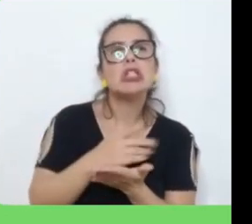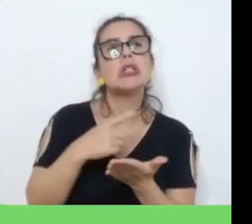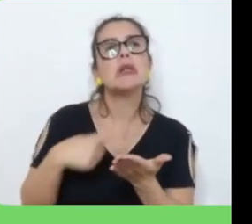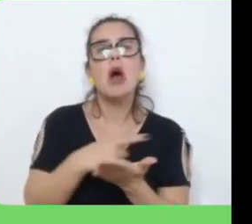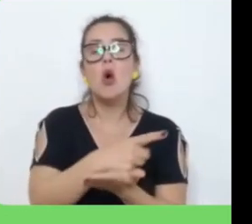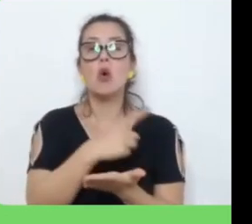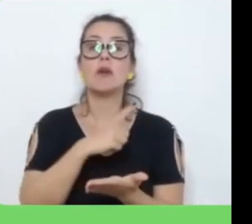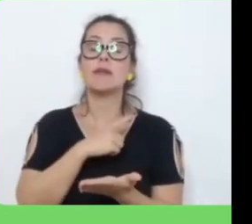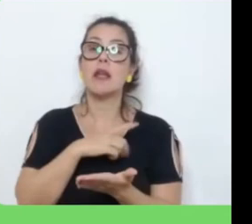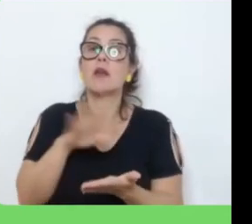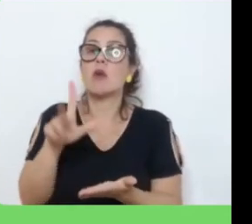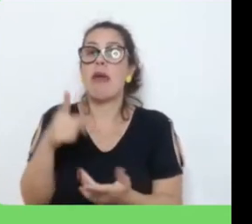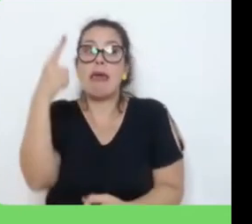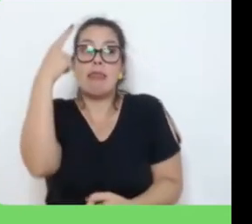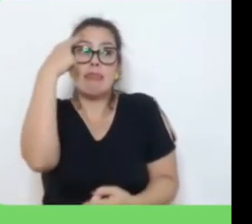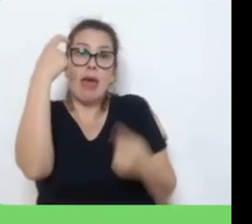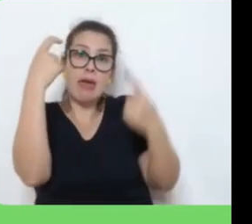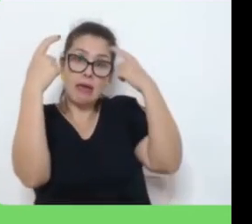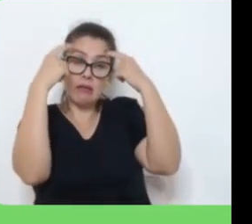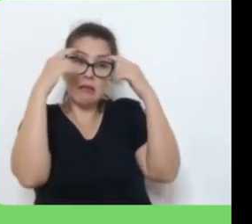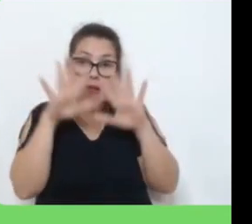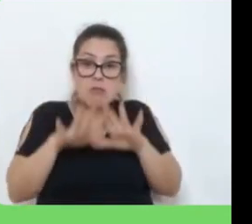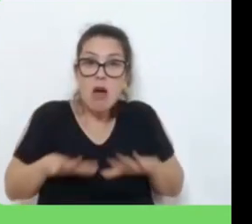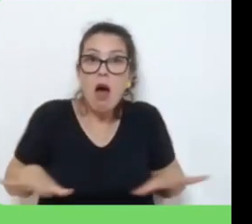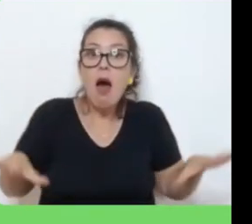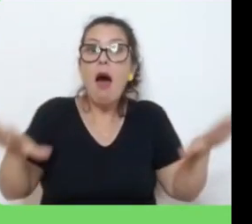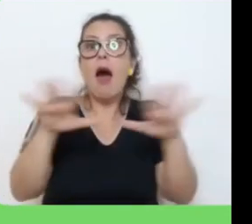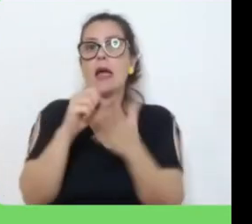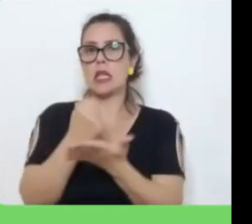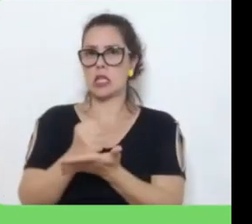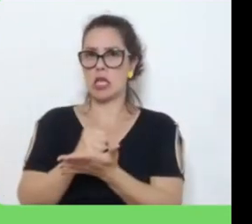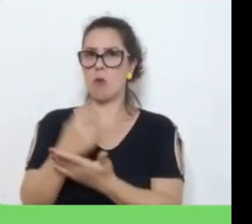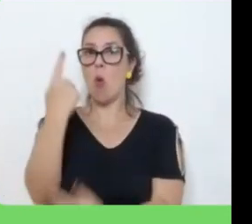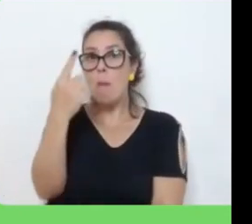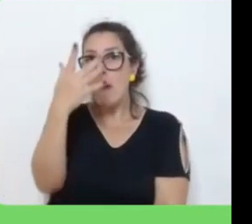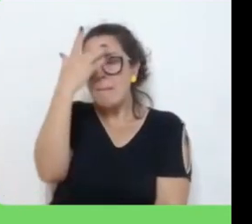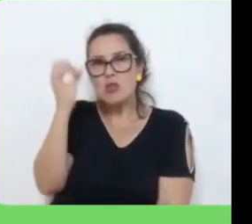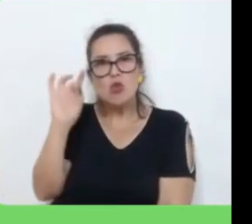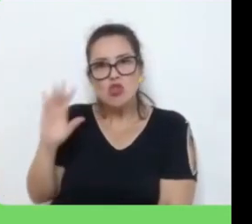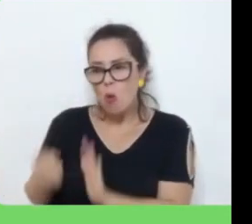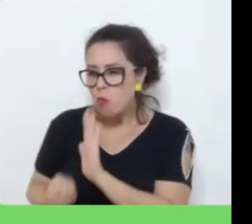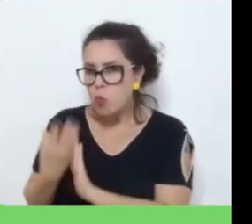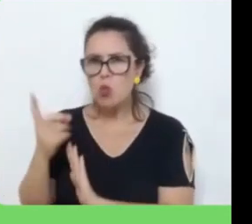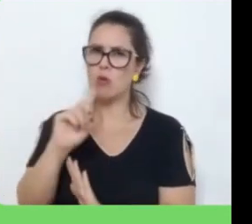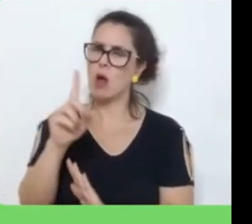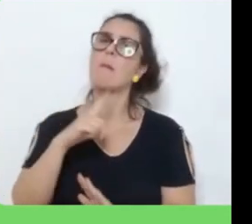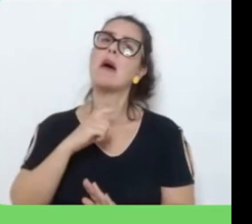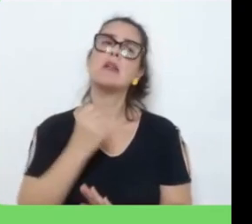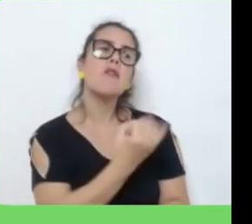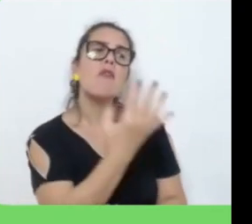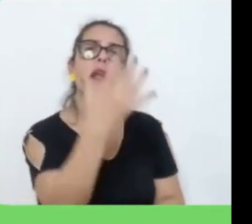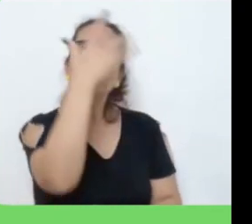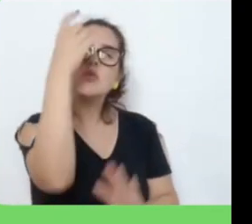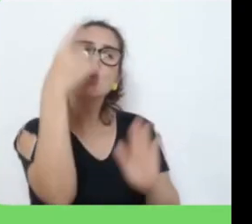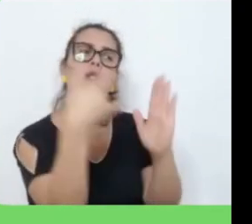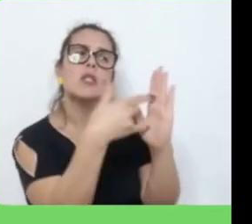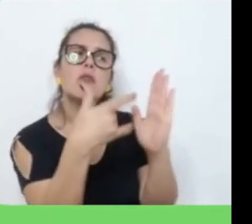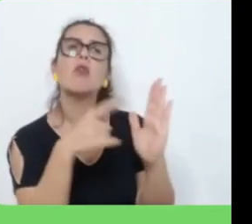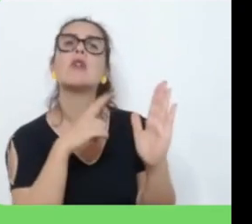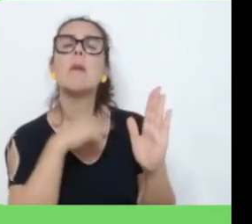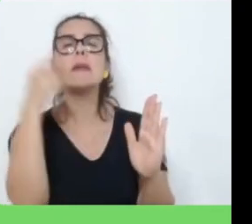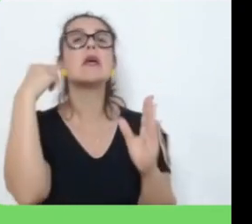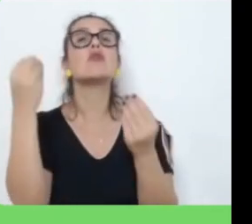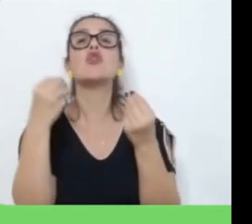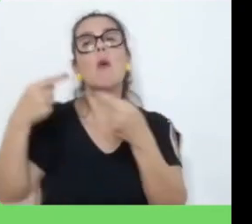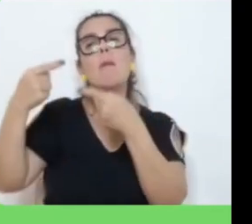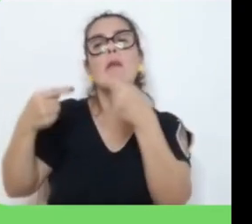mercado de games elas não têm um único autor eh mas muitos desenvolvedores pensaram a respeito de políticas públicas implementação de